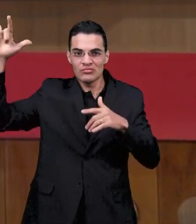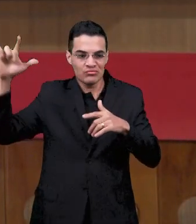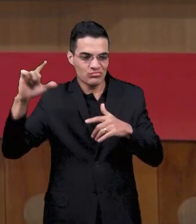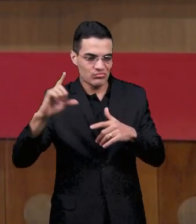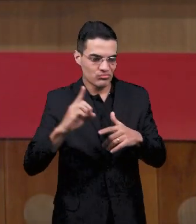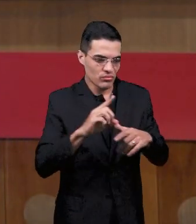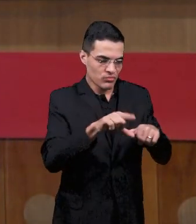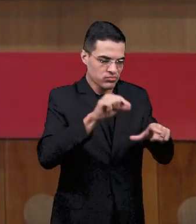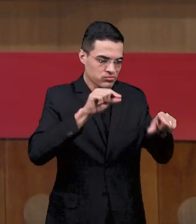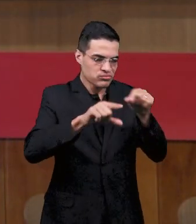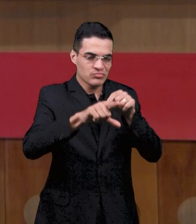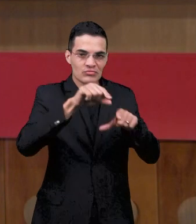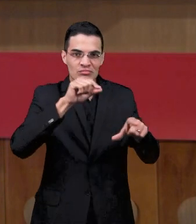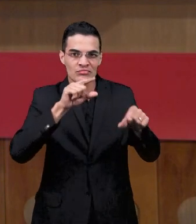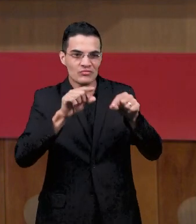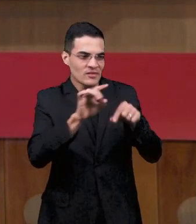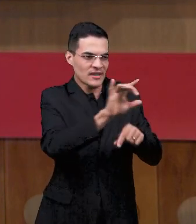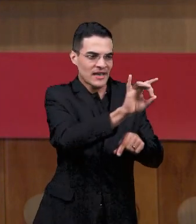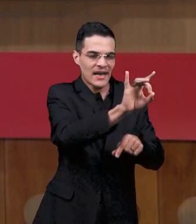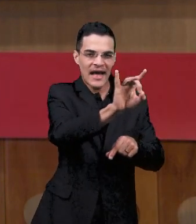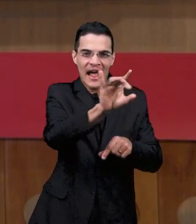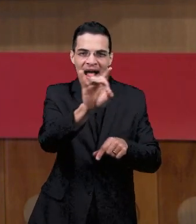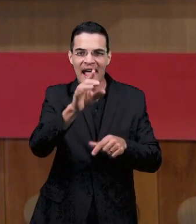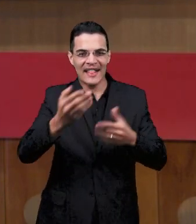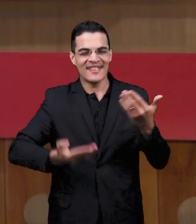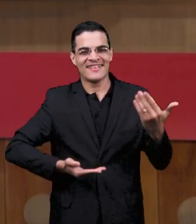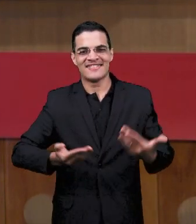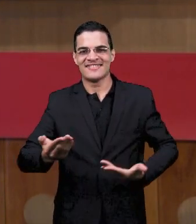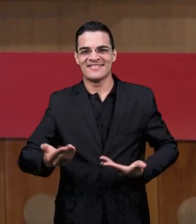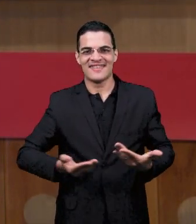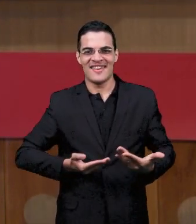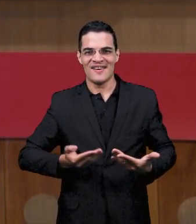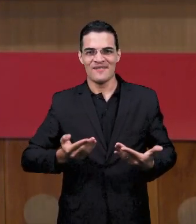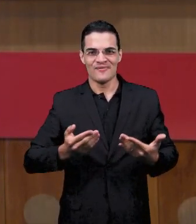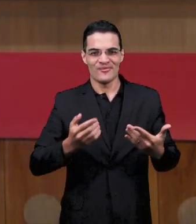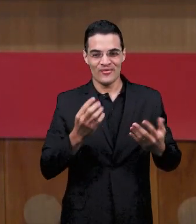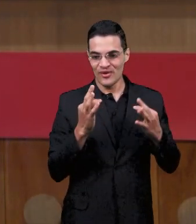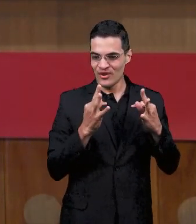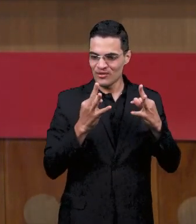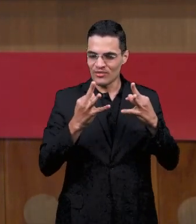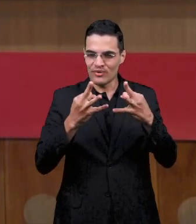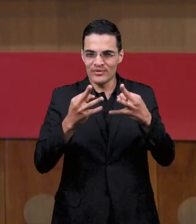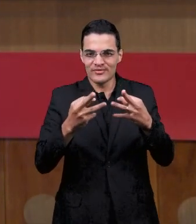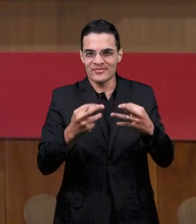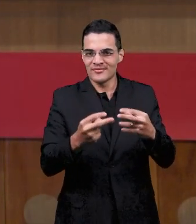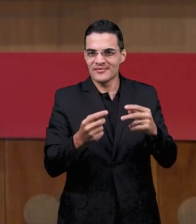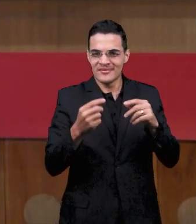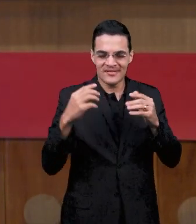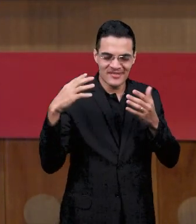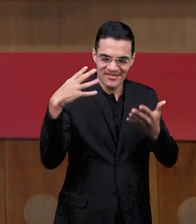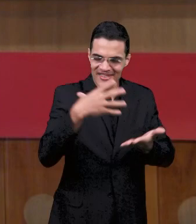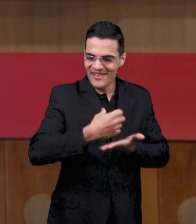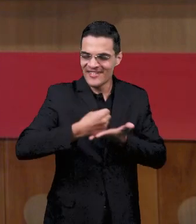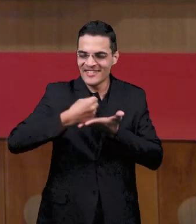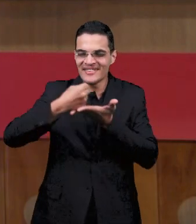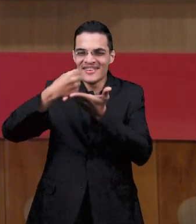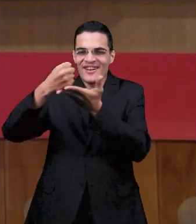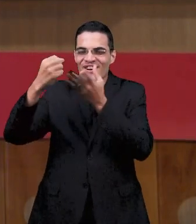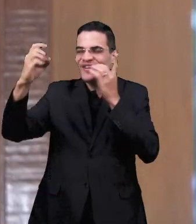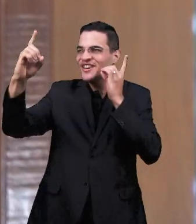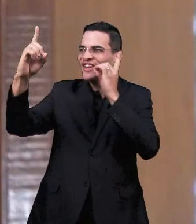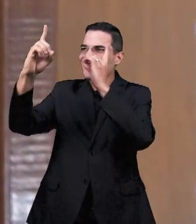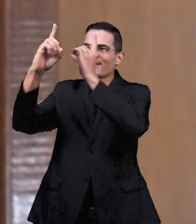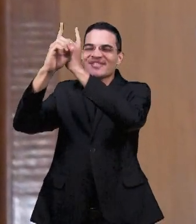revestida de poder, e vai se encontrar com o Senhor nas nuvens, com poder e grande glória. Mas